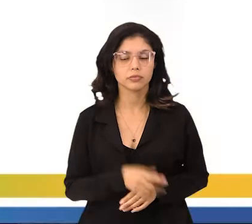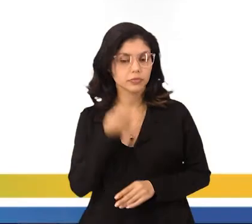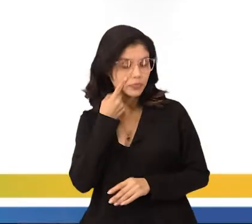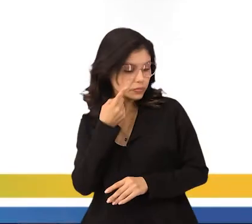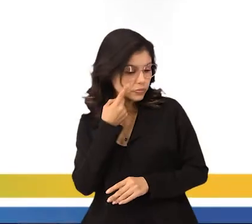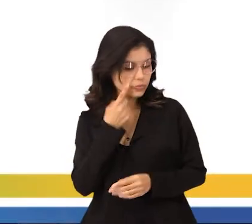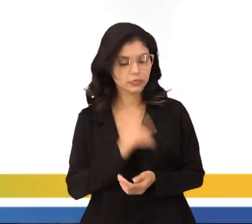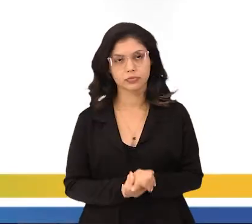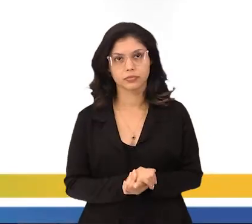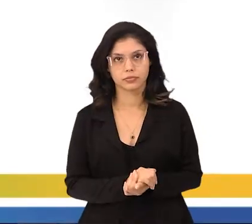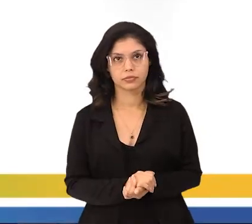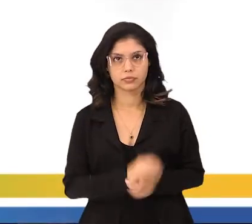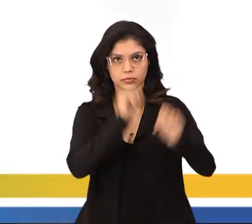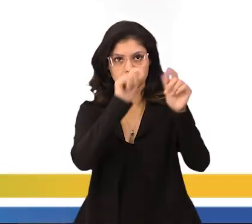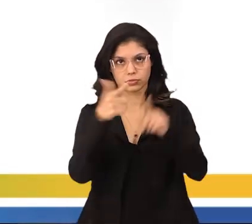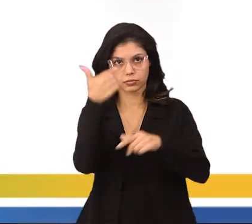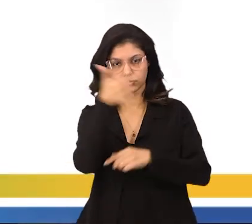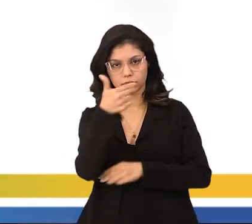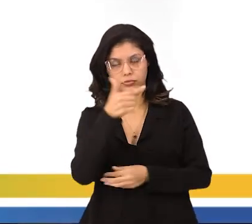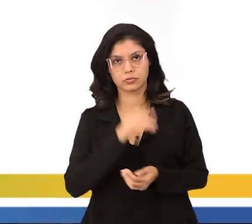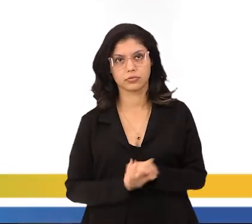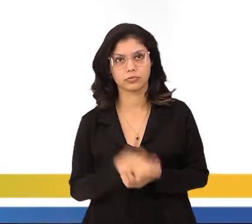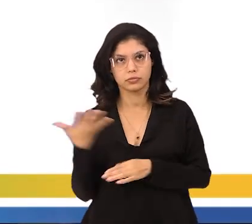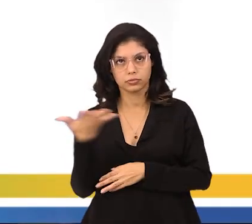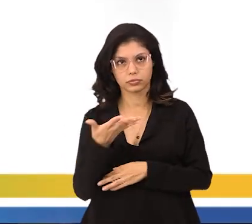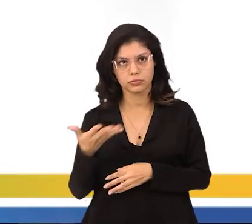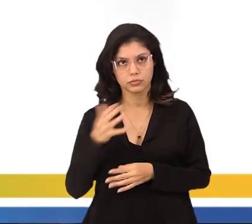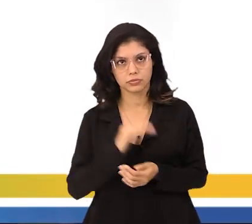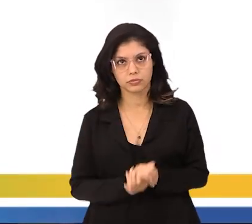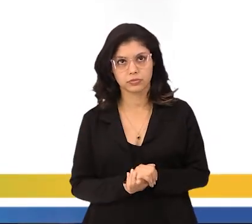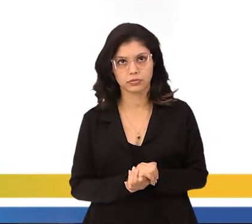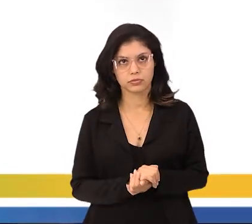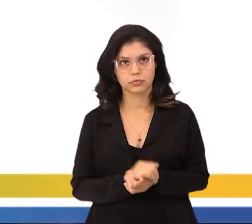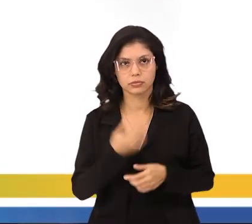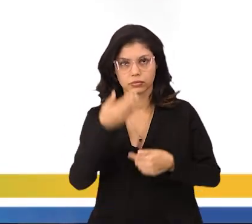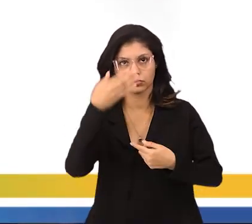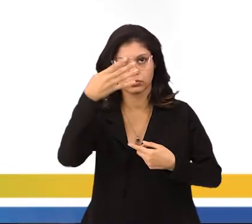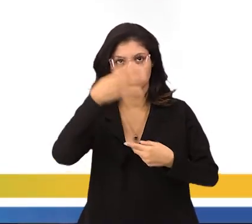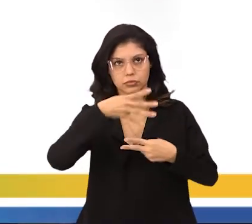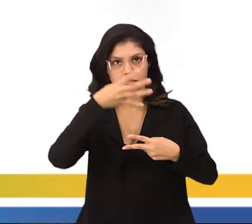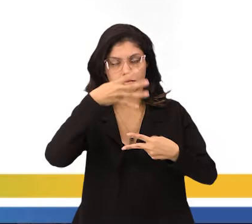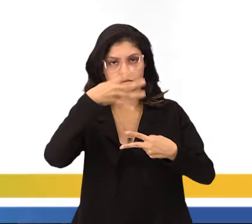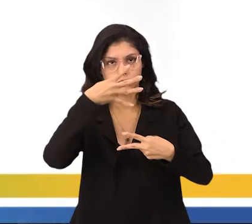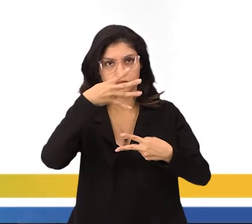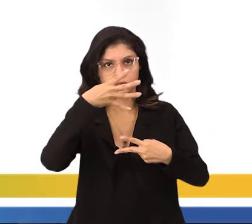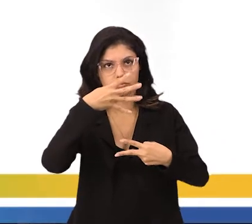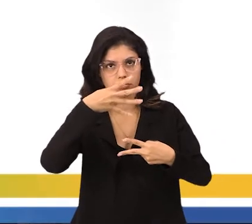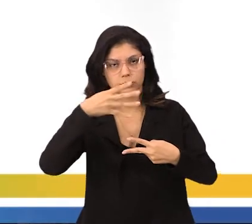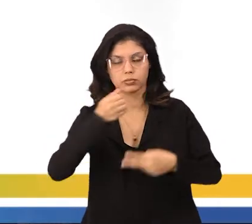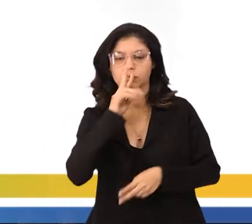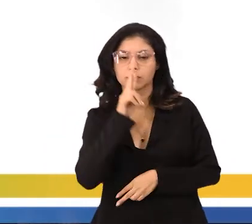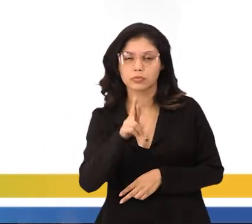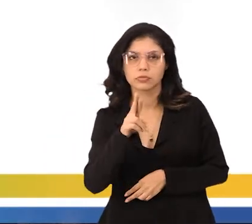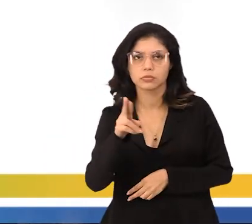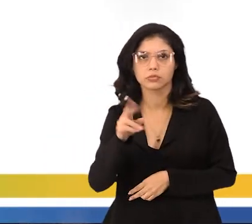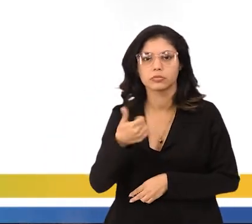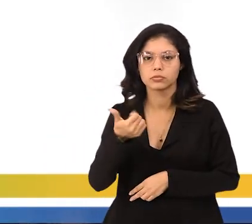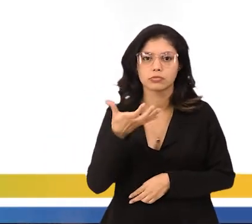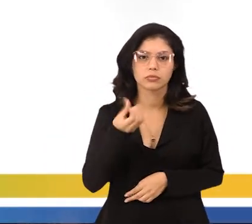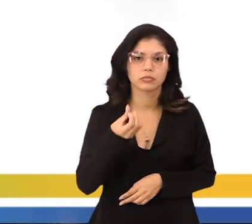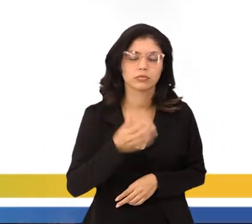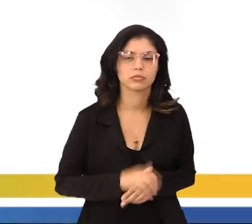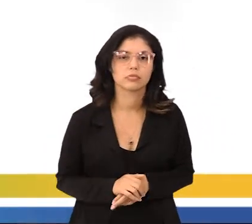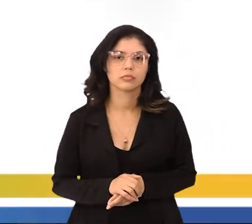tela, perceba que o 2 é a base, o que está em cima é o expoente e o resultado é a